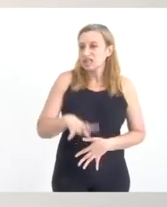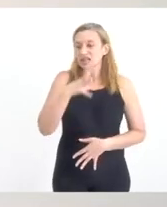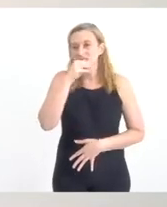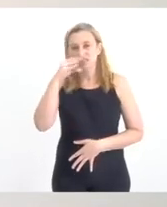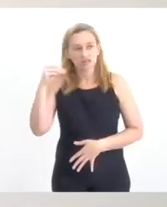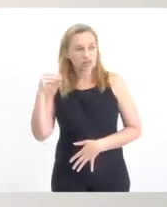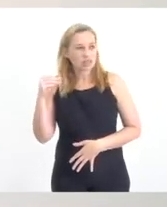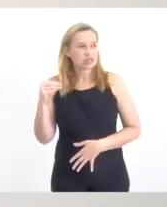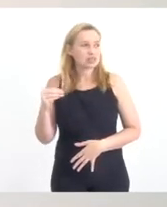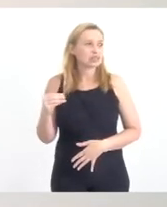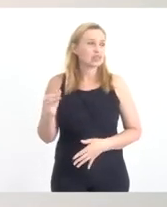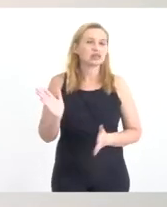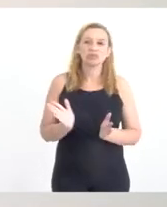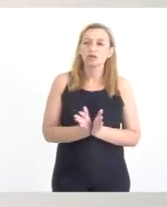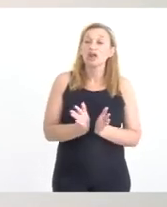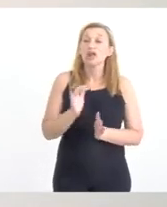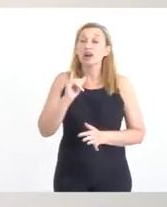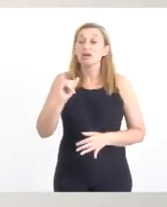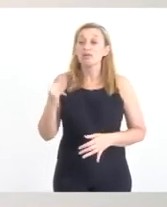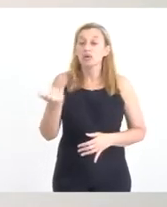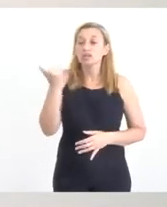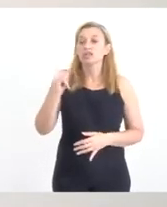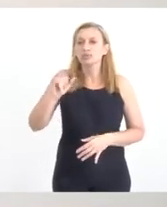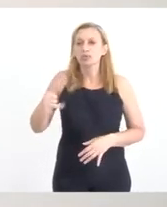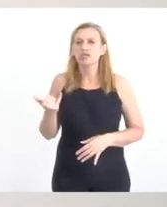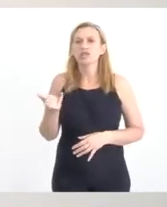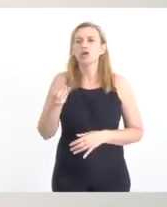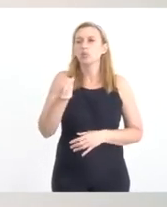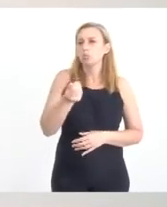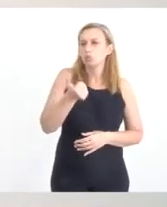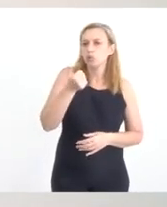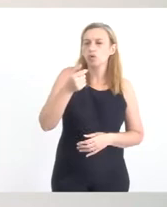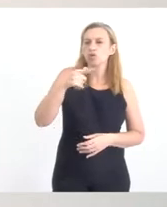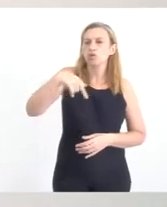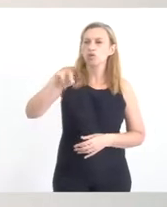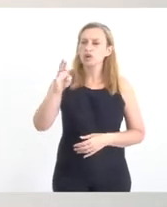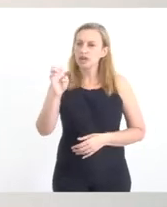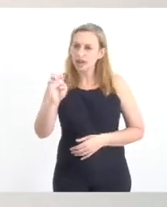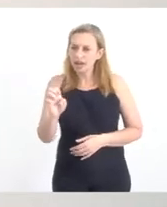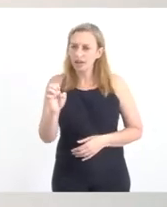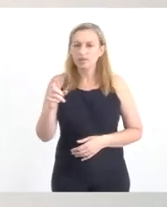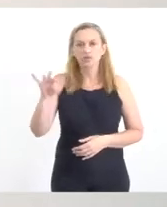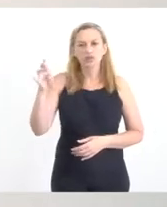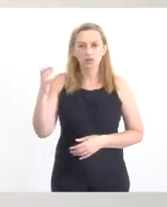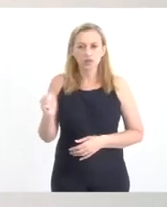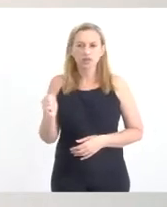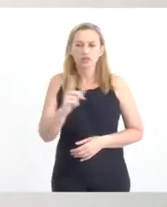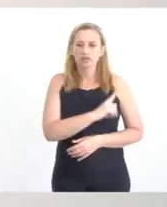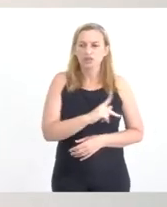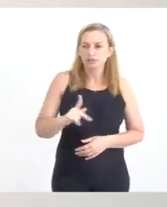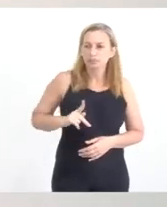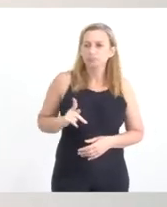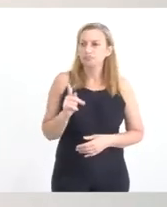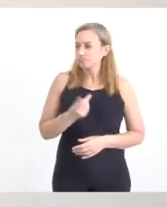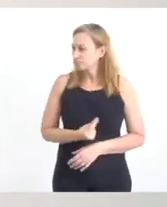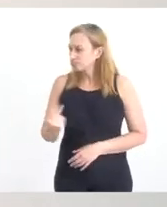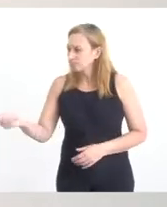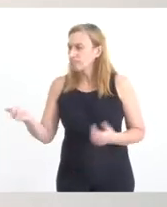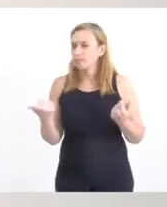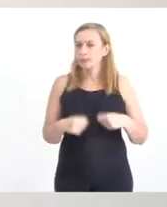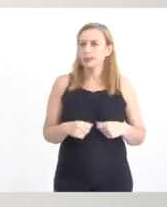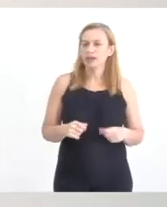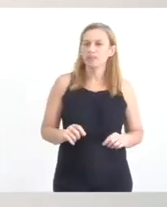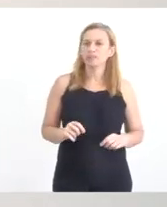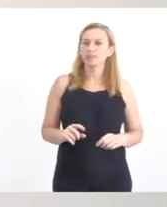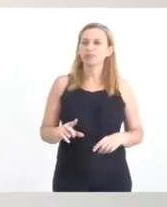se e foi muito importante aproveitar um pouco é o Guilherme da ouvidoria da Defensoria teve que sair porque